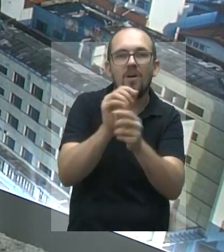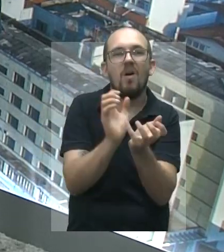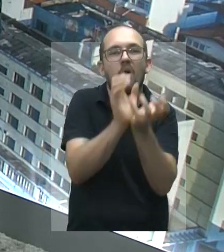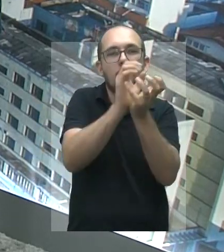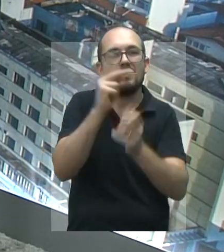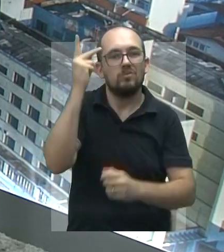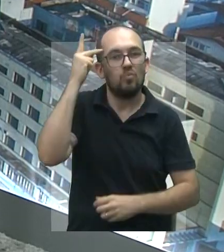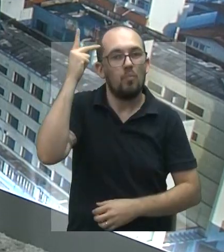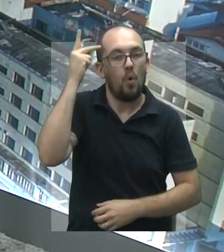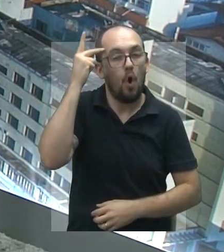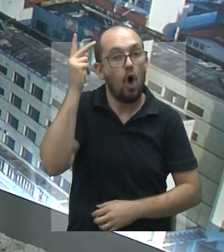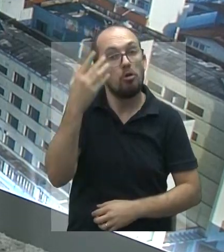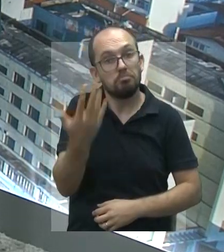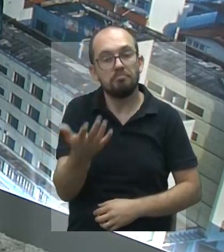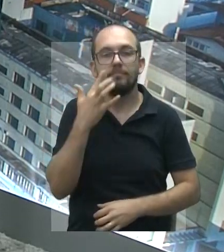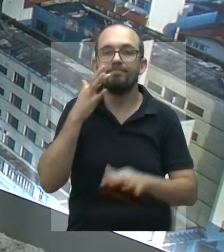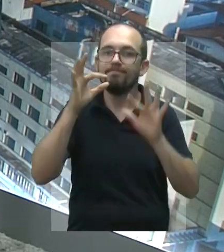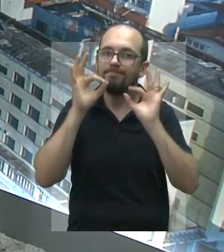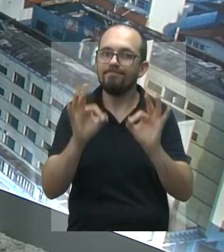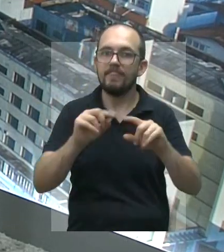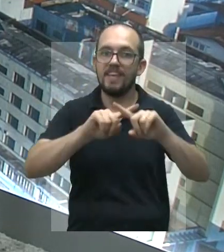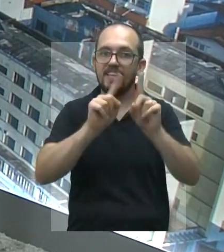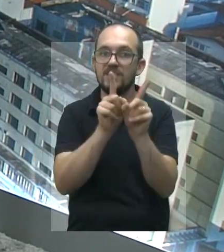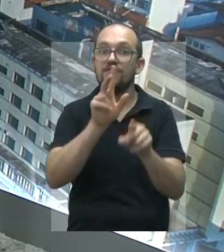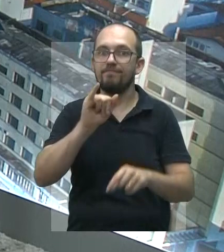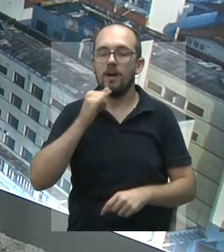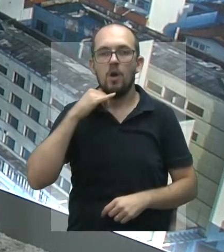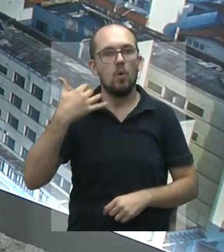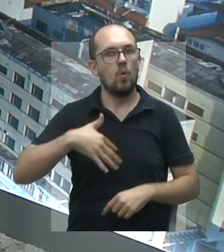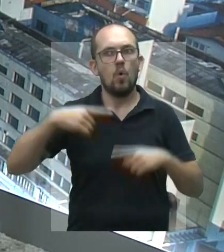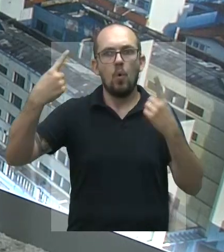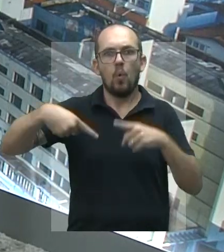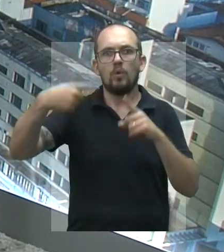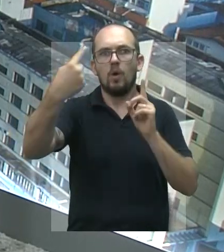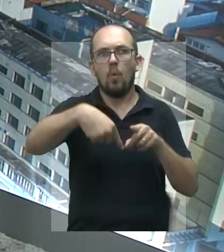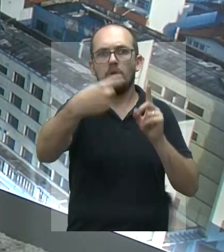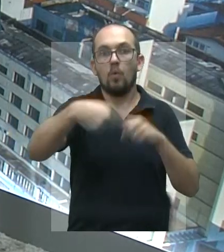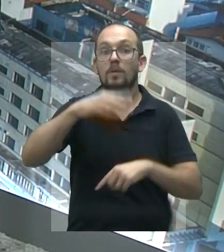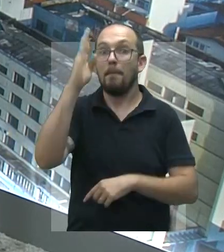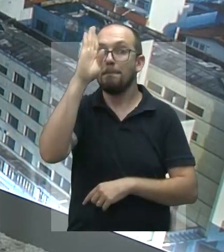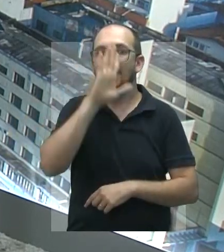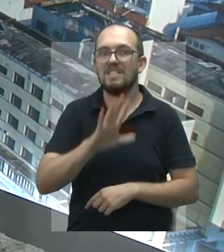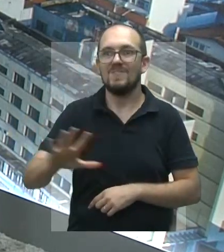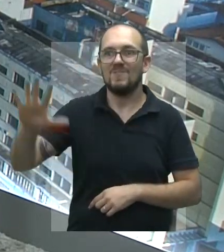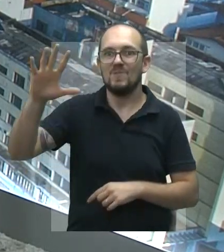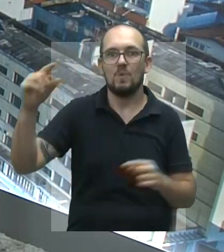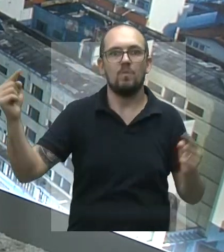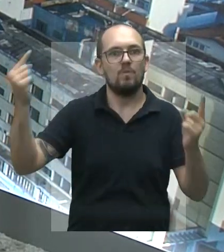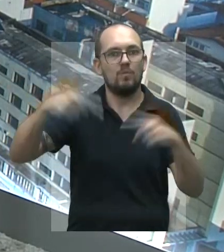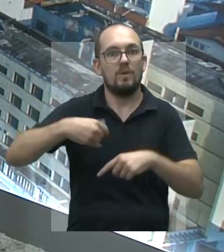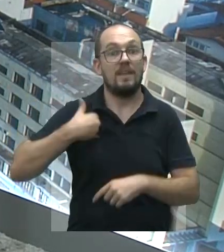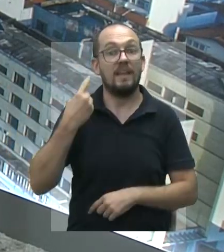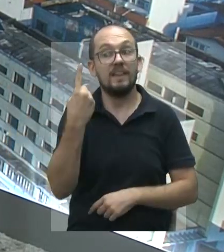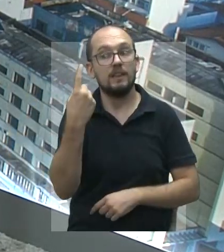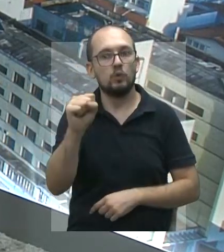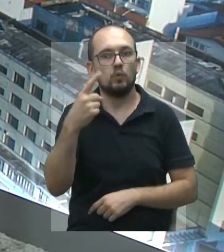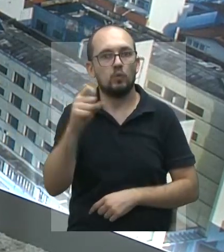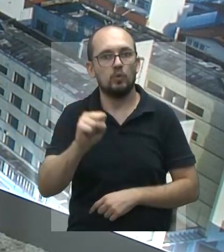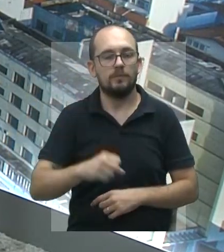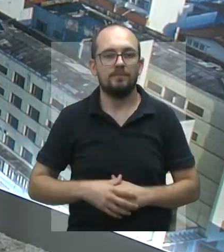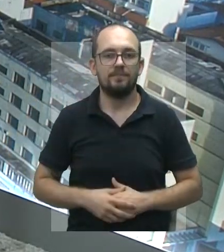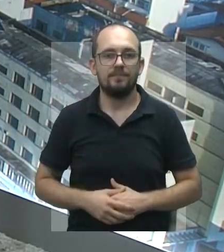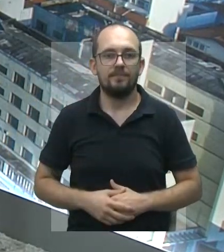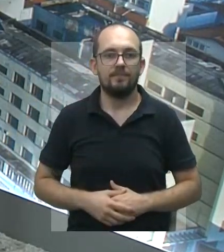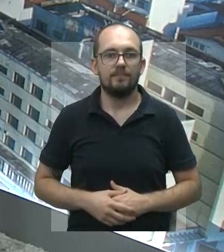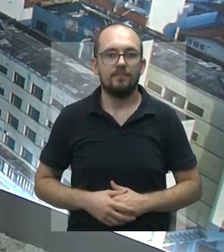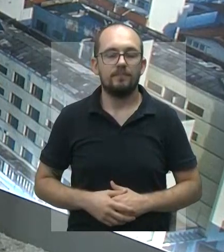então com certeza o 15 deve jogar aí com os grandes clubes do Brasil nesta categoria aí Sub-18. Então a gente pode colocar